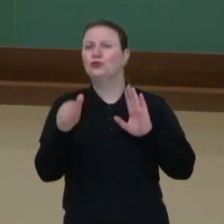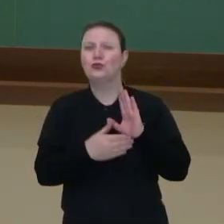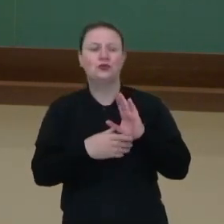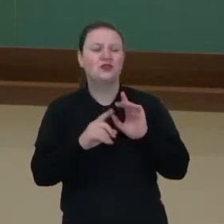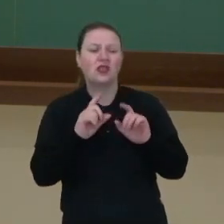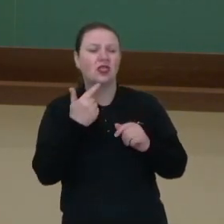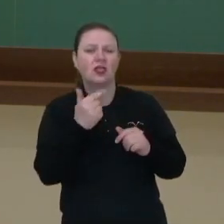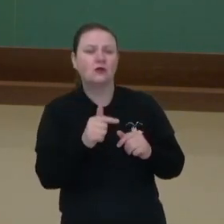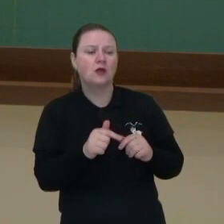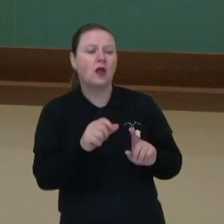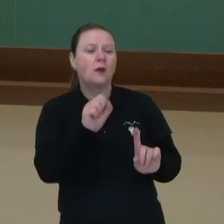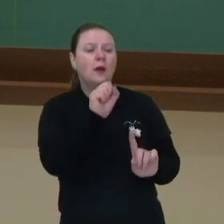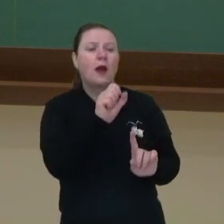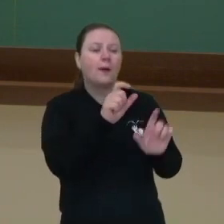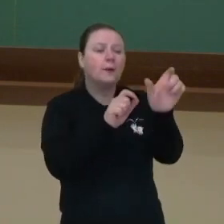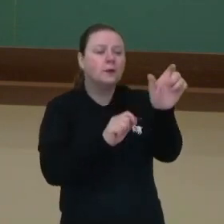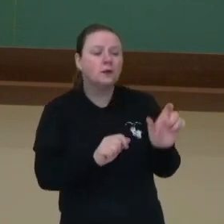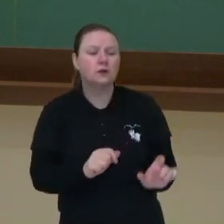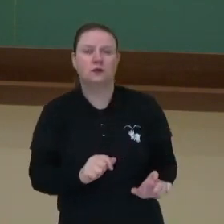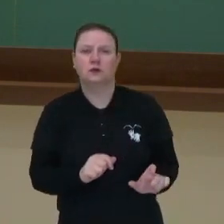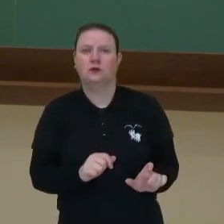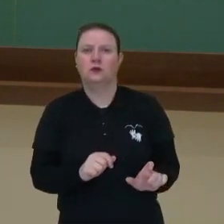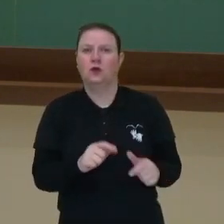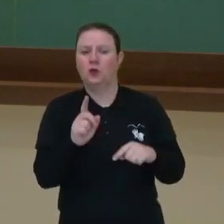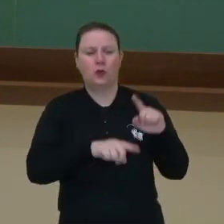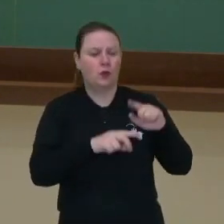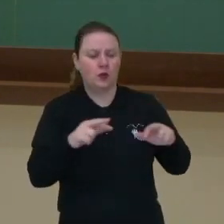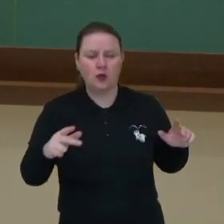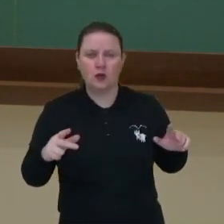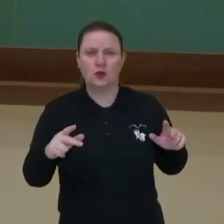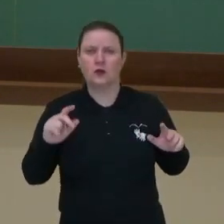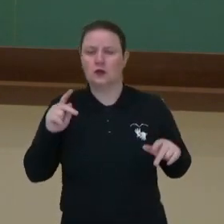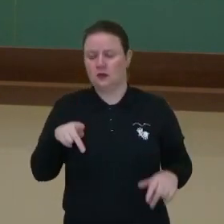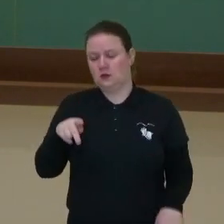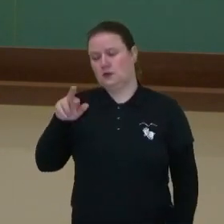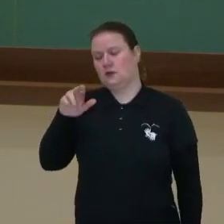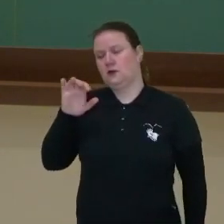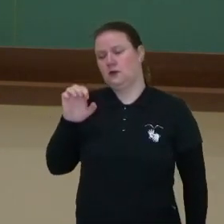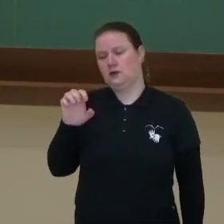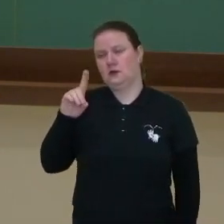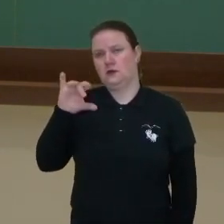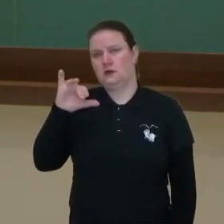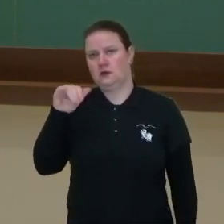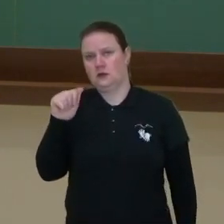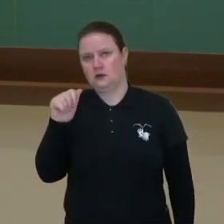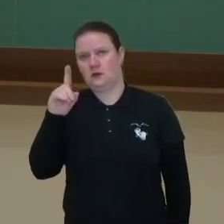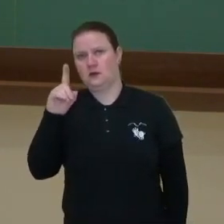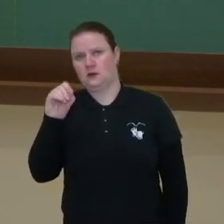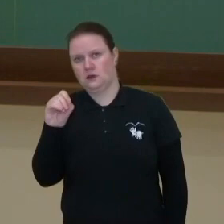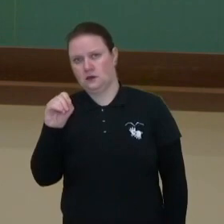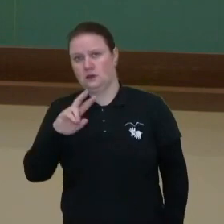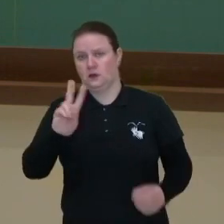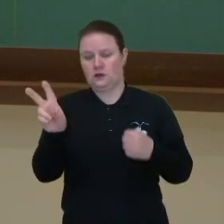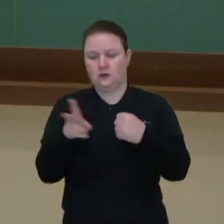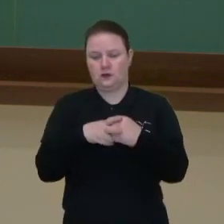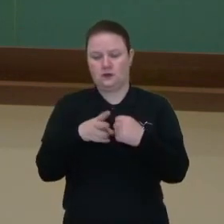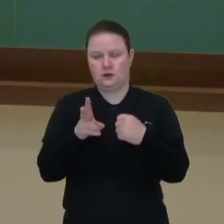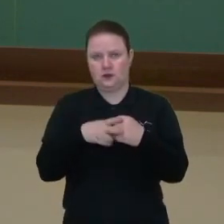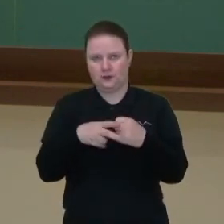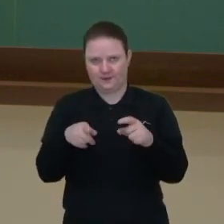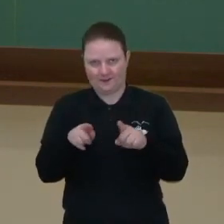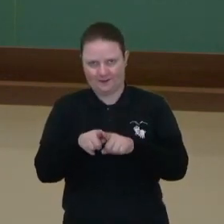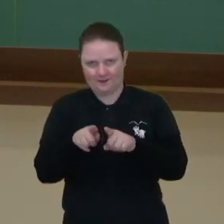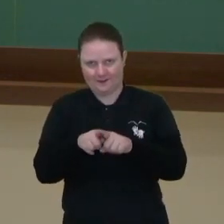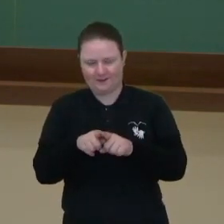da frase, dentro da oração, será chamado de predicado, incluindo o verbo, certo? Então, não esqueça disso.